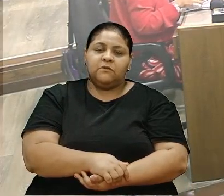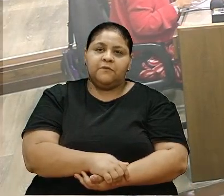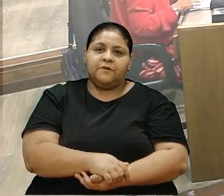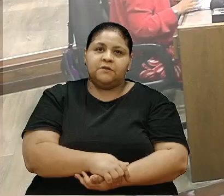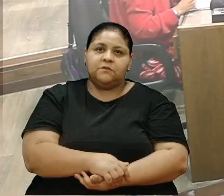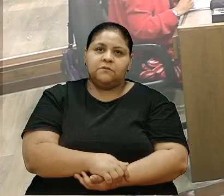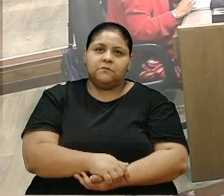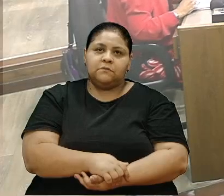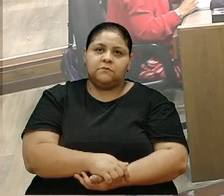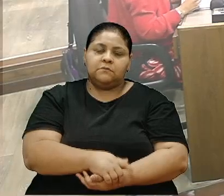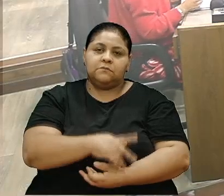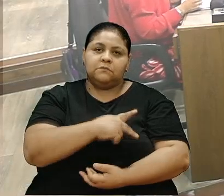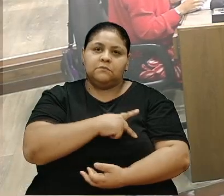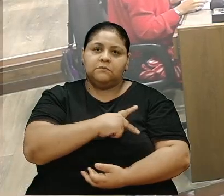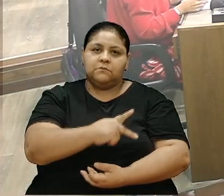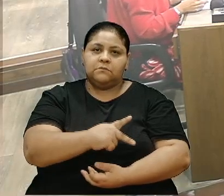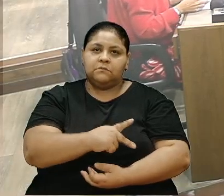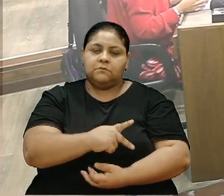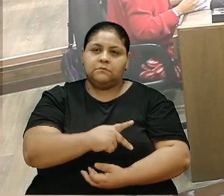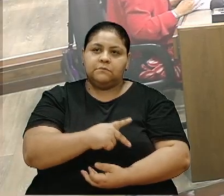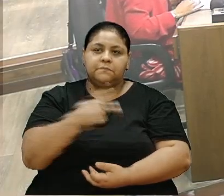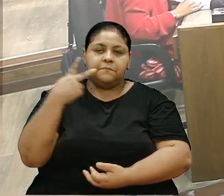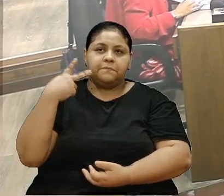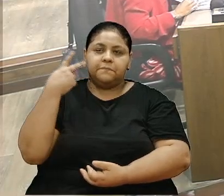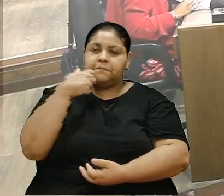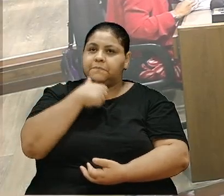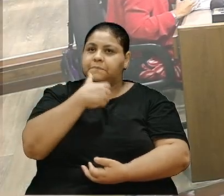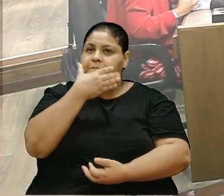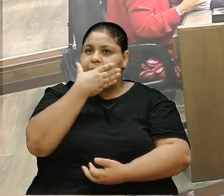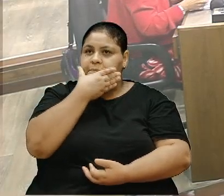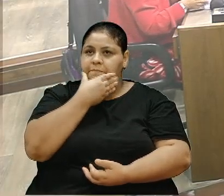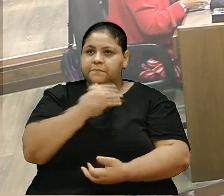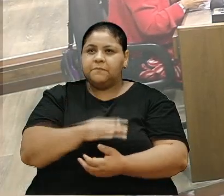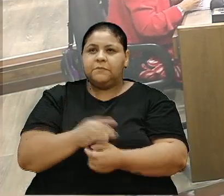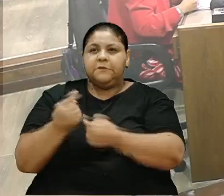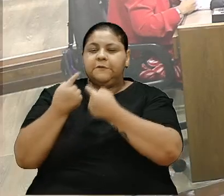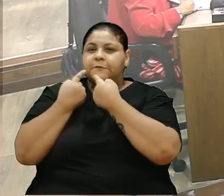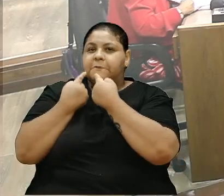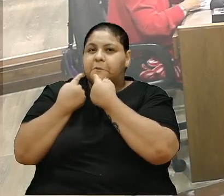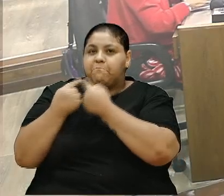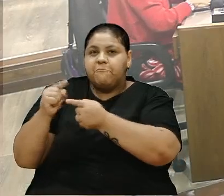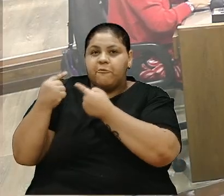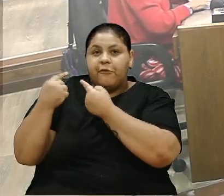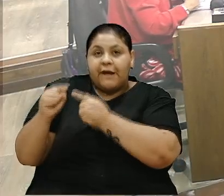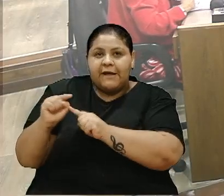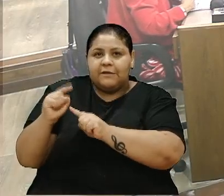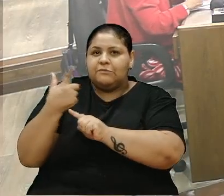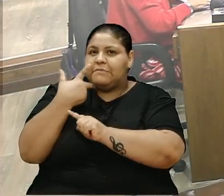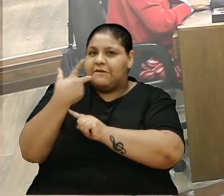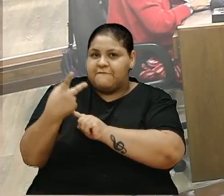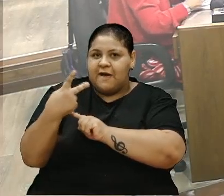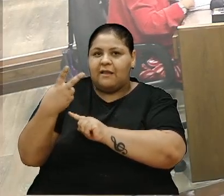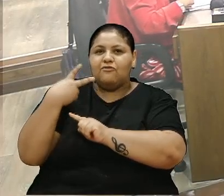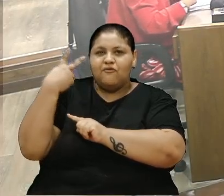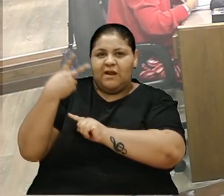Minha cara presidenta, senhoras e senhores vereadores, até provocado pela fala do vereador Edson,